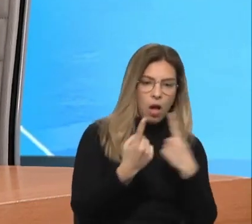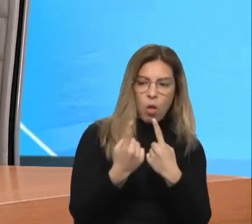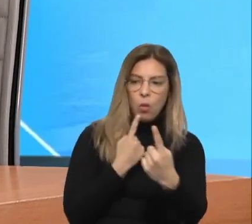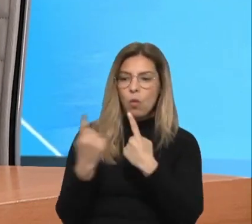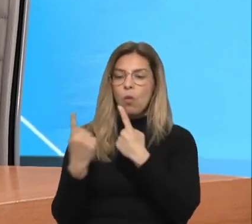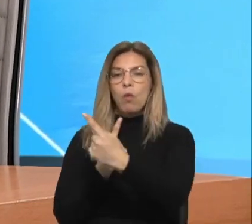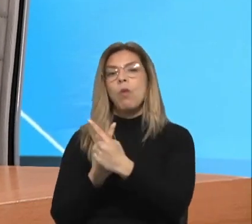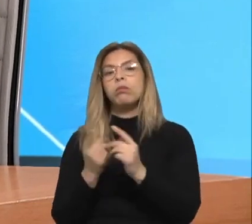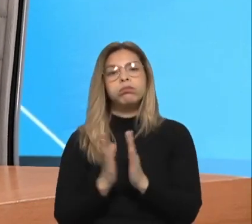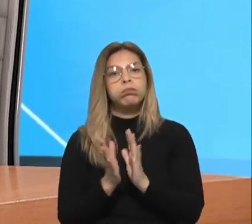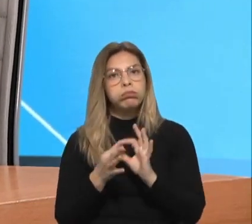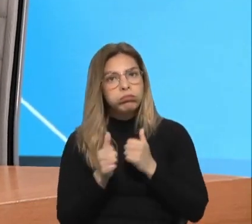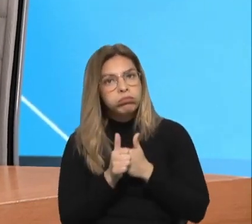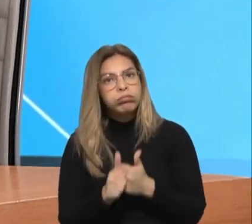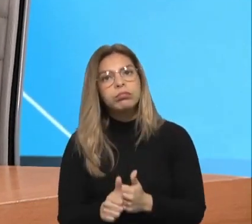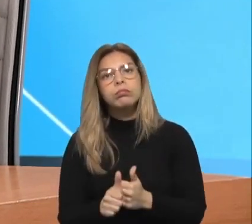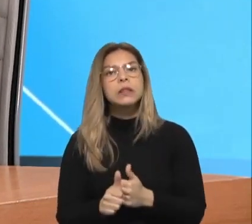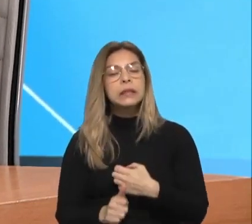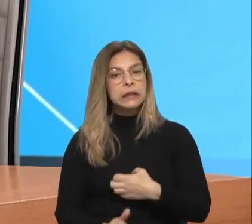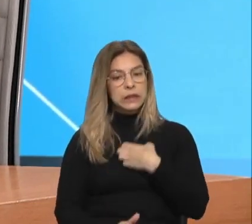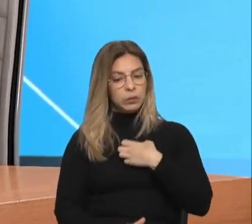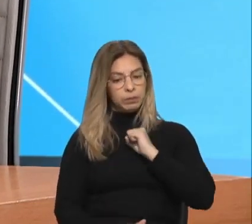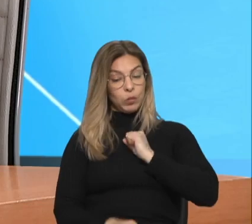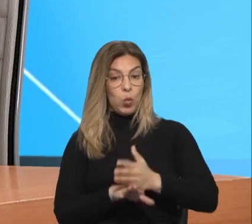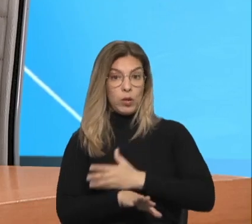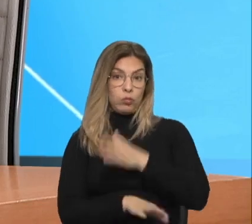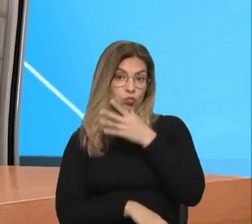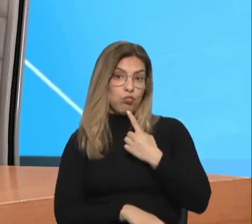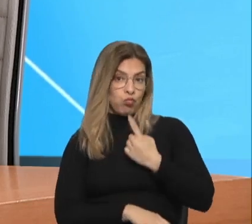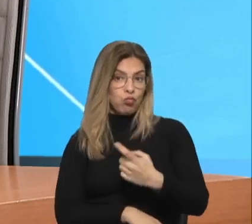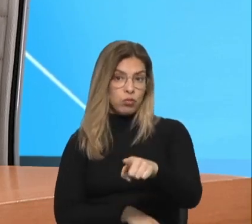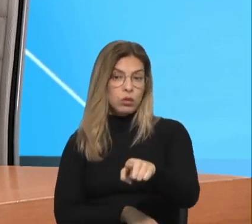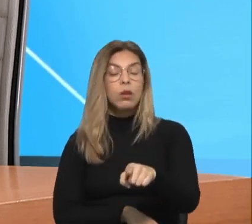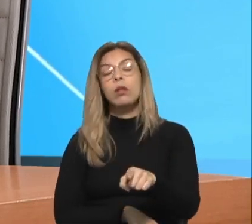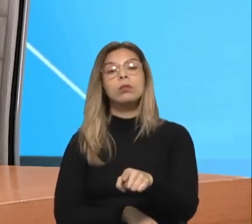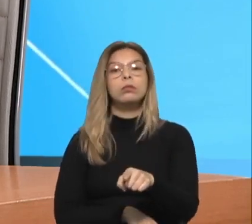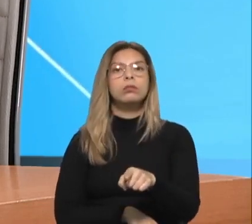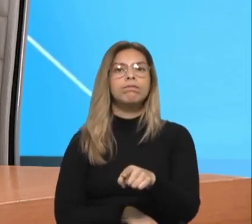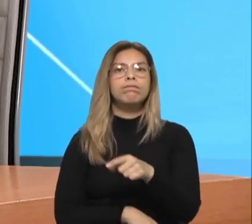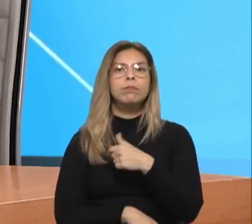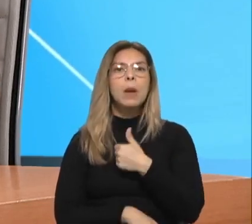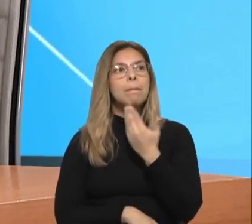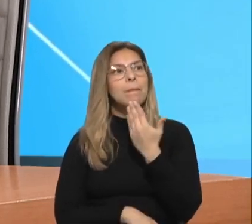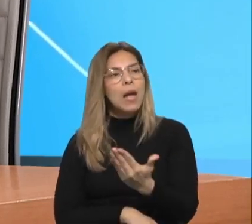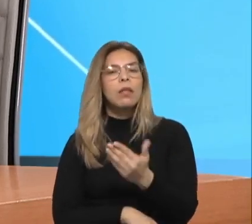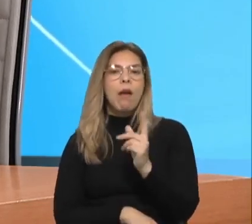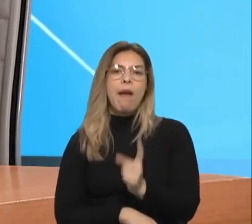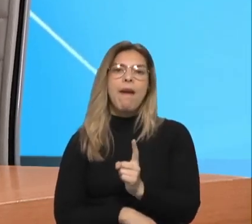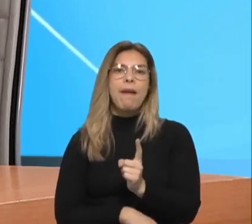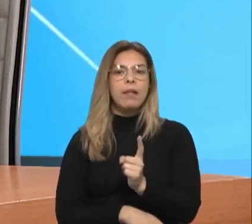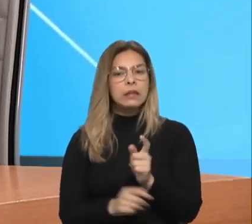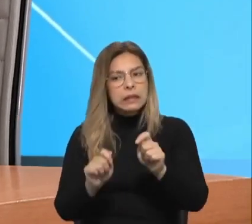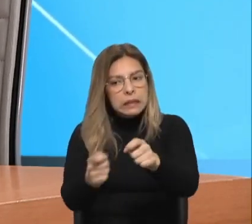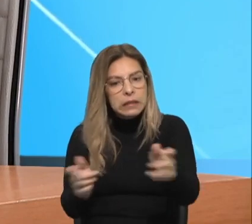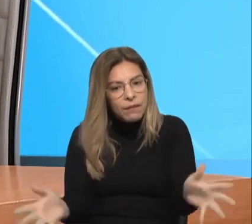igreja. Indo diretamente ao que me perguntou, pede-se concretamente que se reavivem ou reanimem